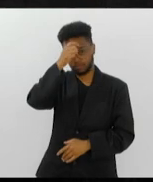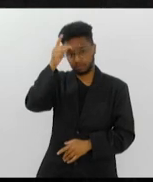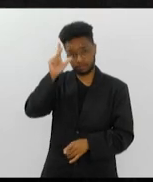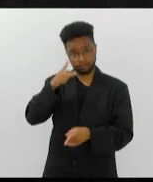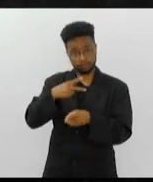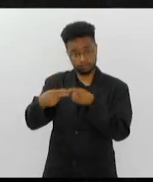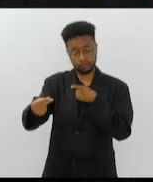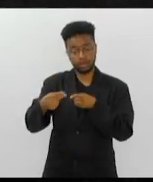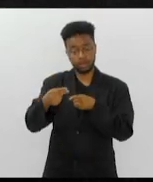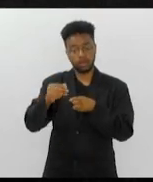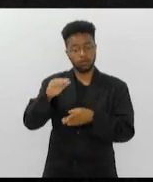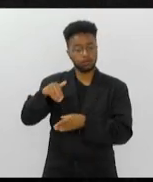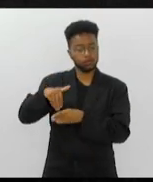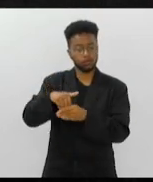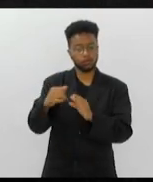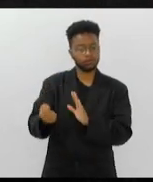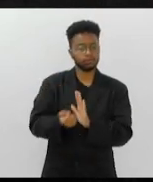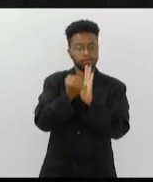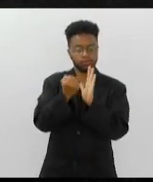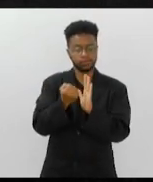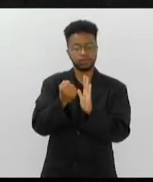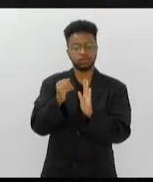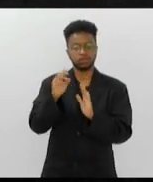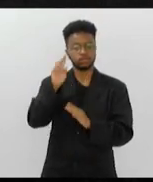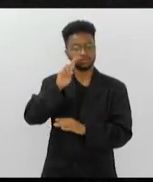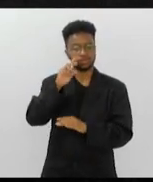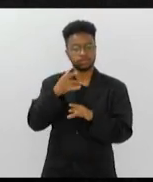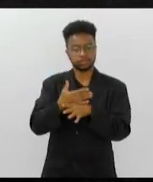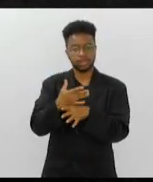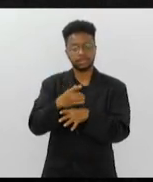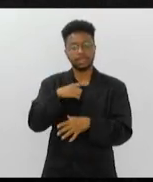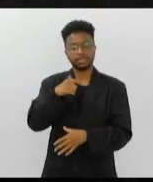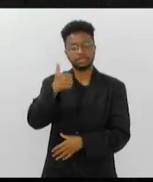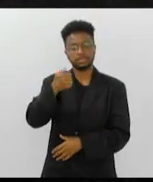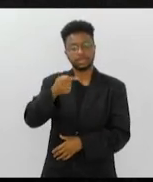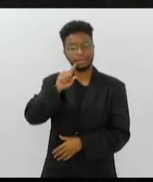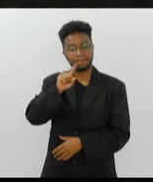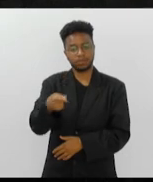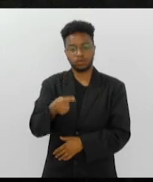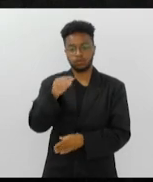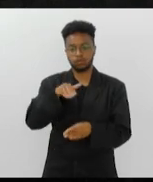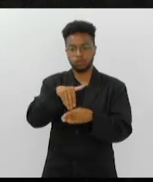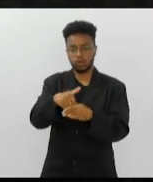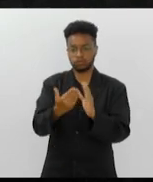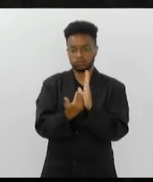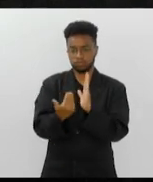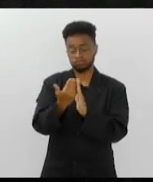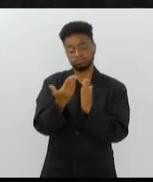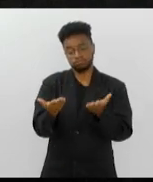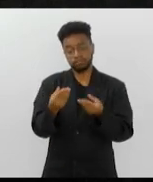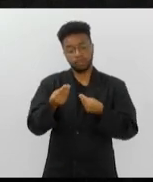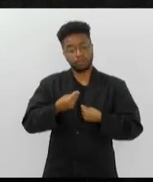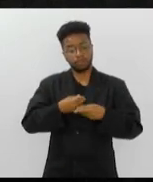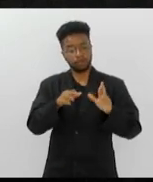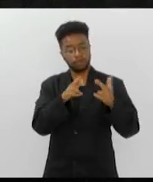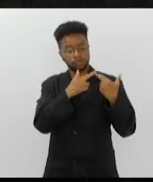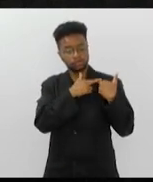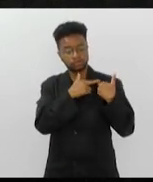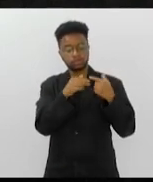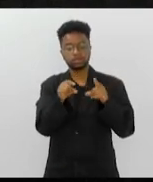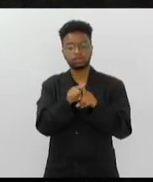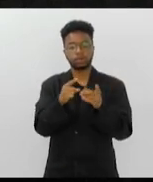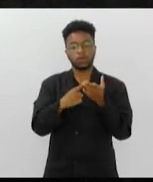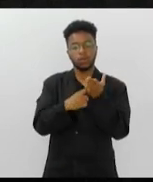mais votado da história da cidade, com mais 17 mil votos. Isso me dá muita responsabilidade,